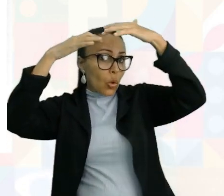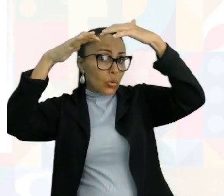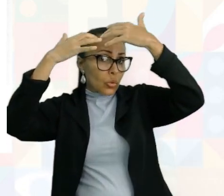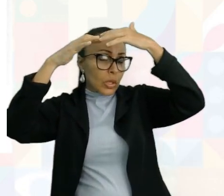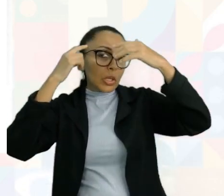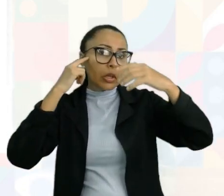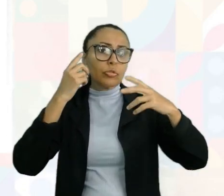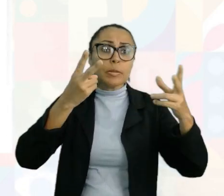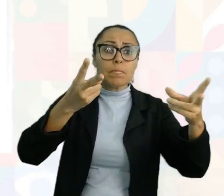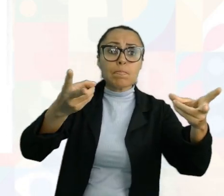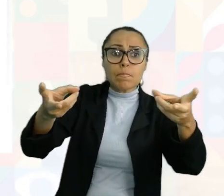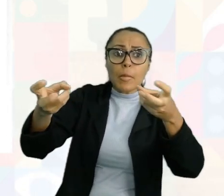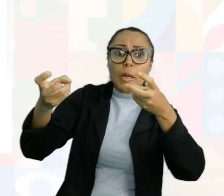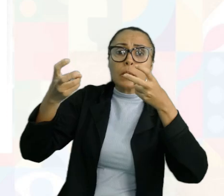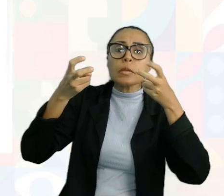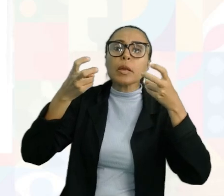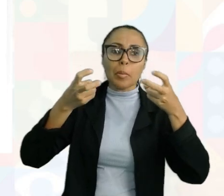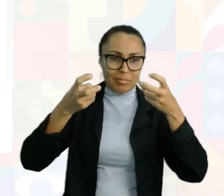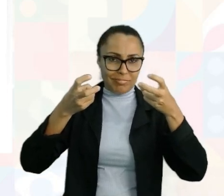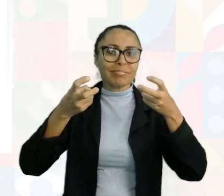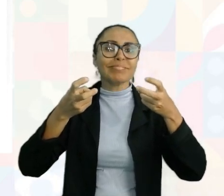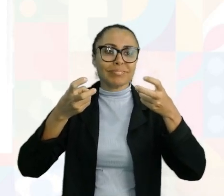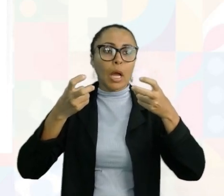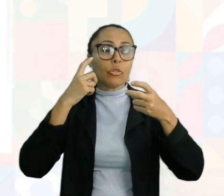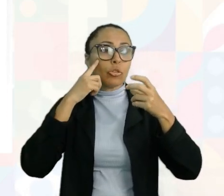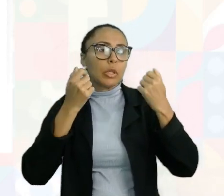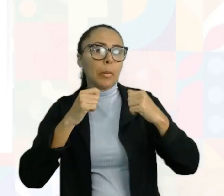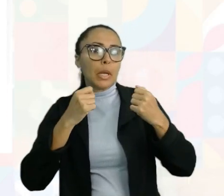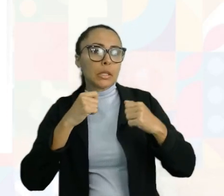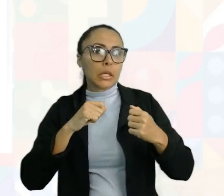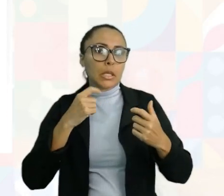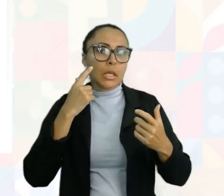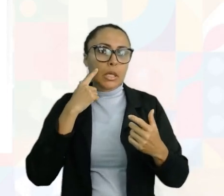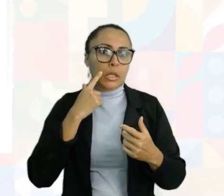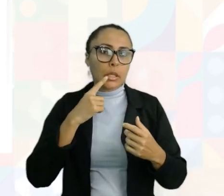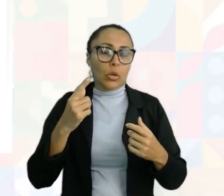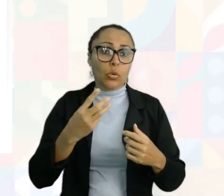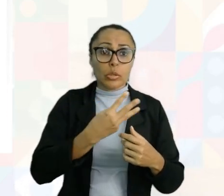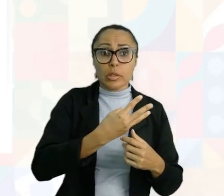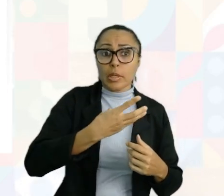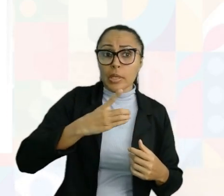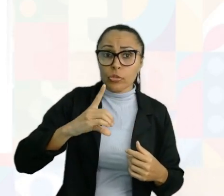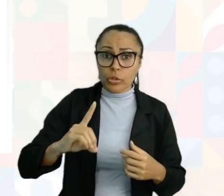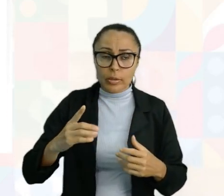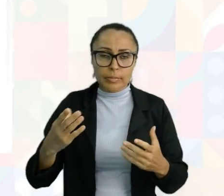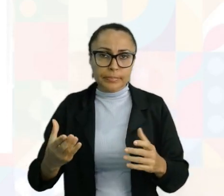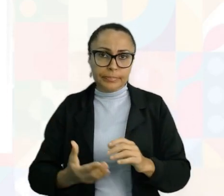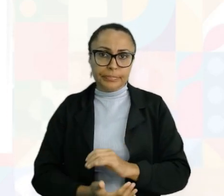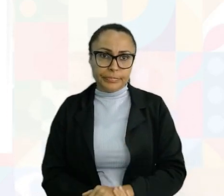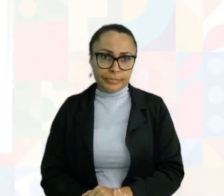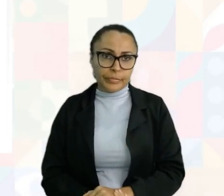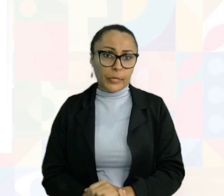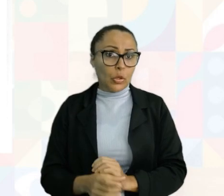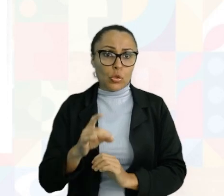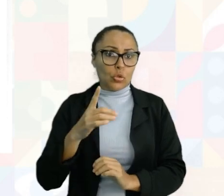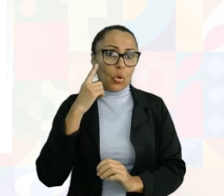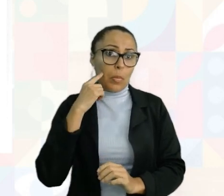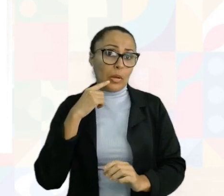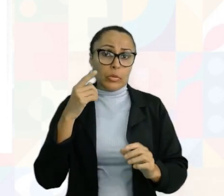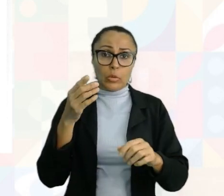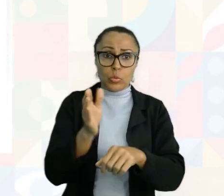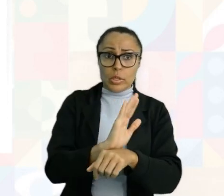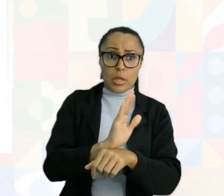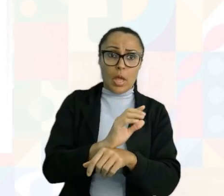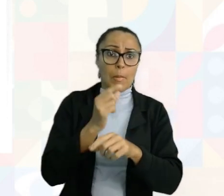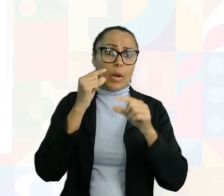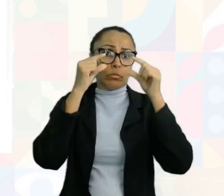coisas tridimensionalmente. A gente precisa de óculos 3D só quando a gente vai ver aqueles filmes no cinema. Mas a